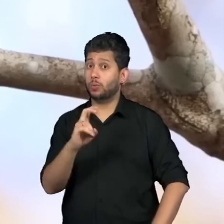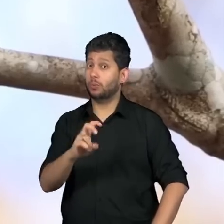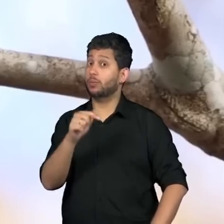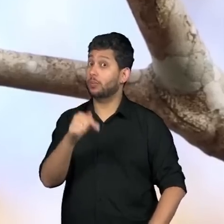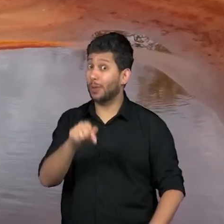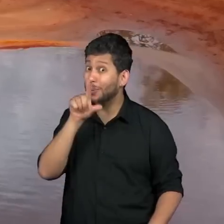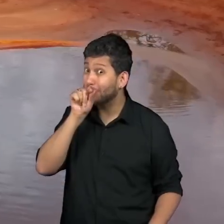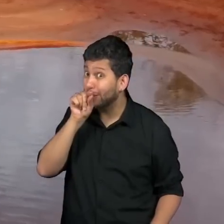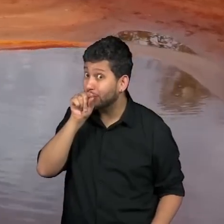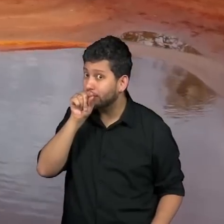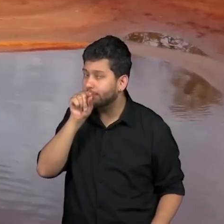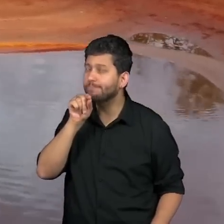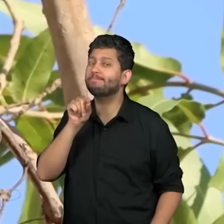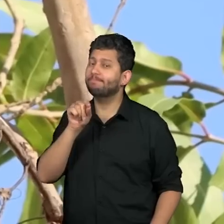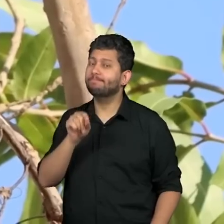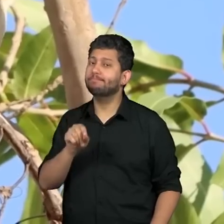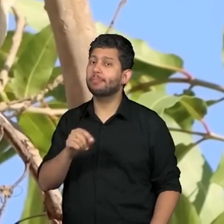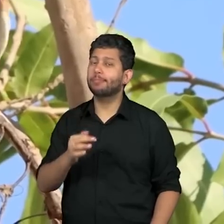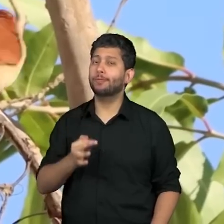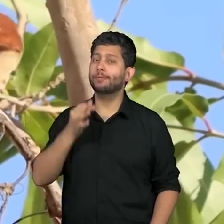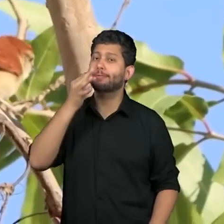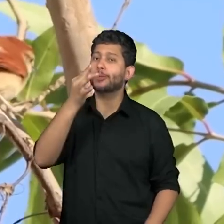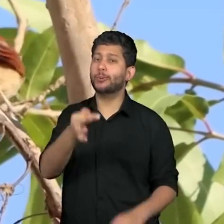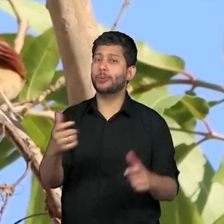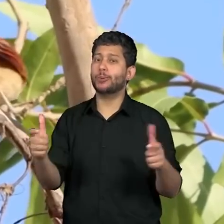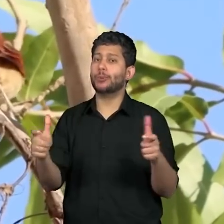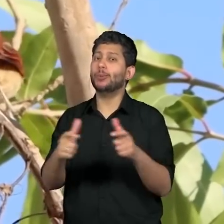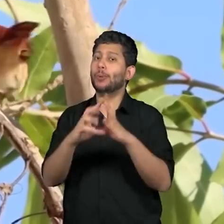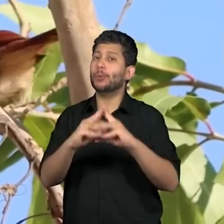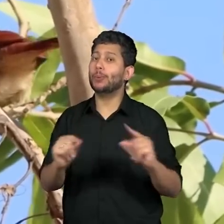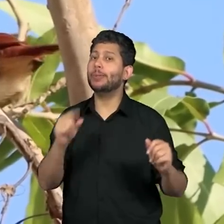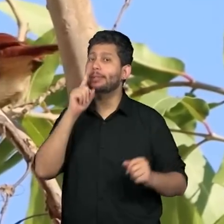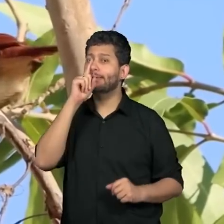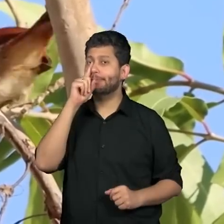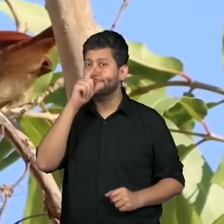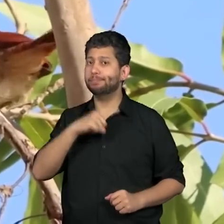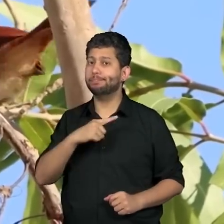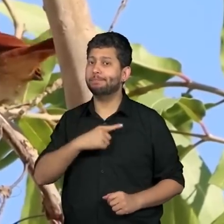257 aves estão nacionalmente ameaçadas de extinção.